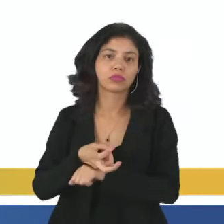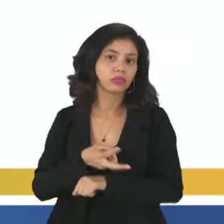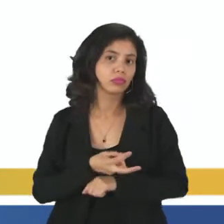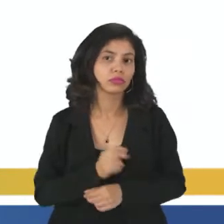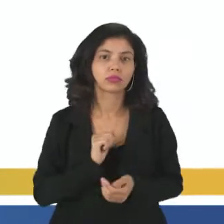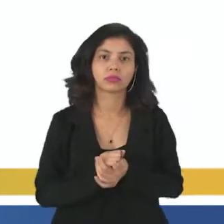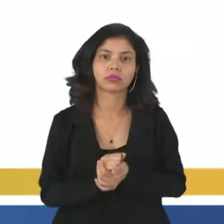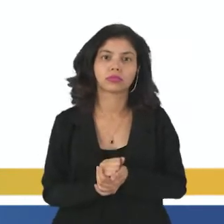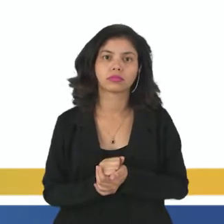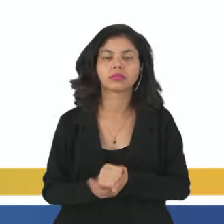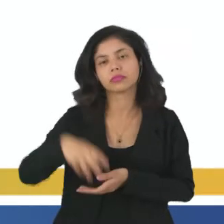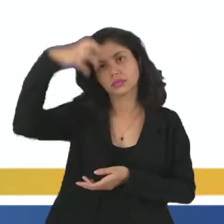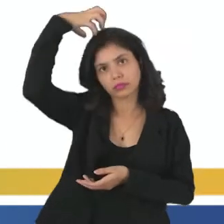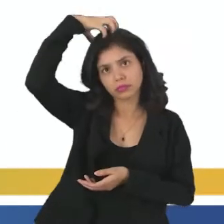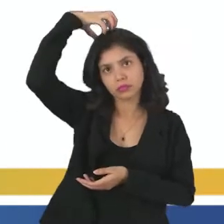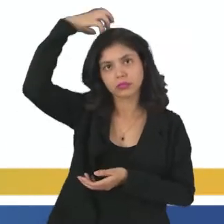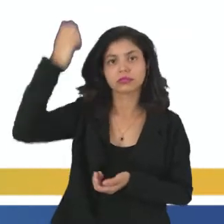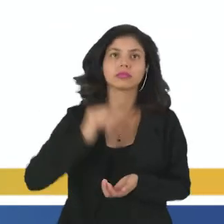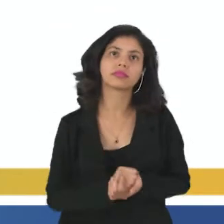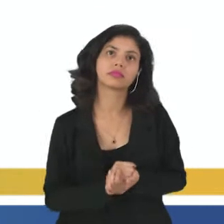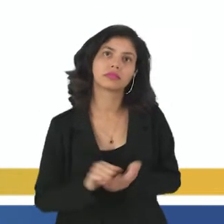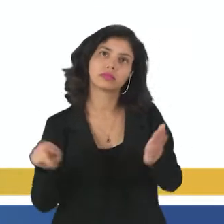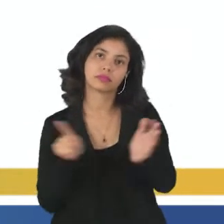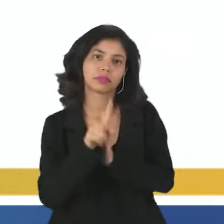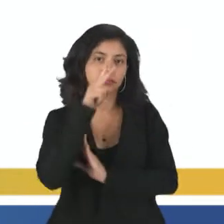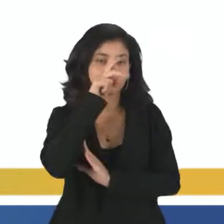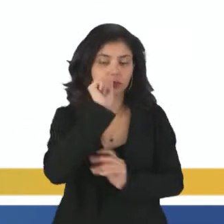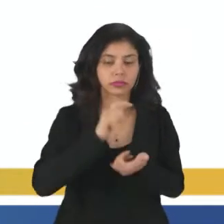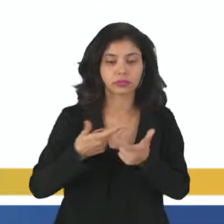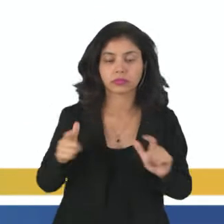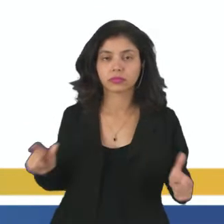e monarcas empenhados em aumentar os poderes